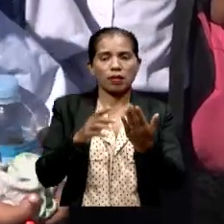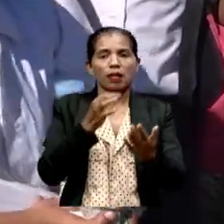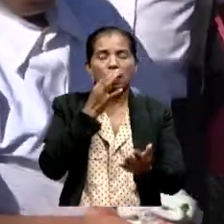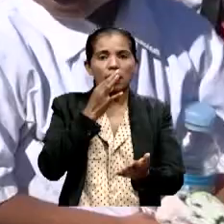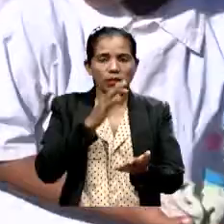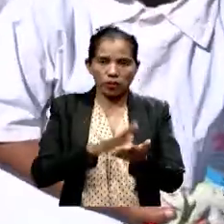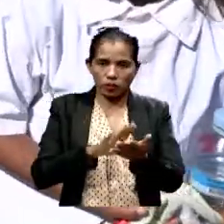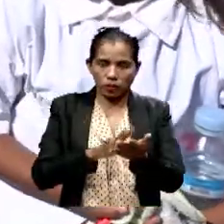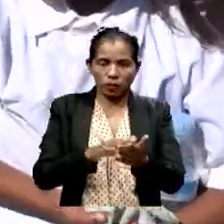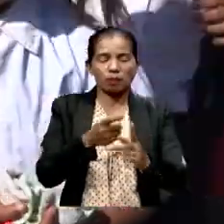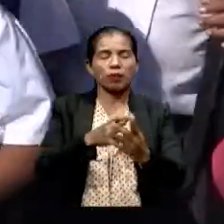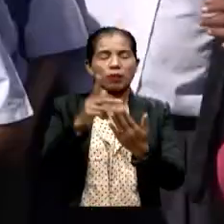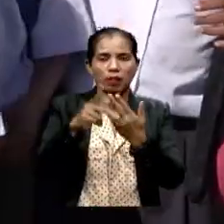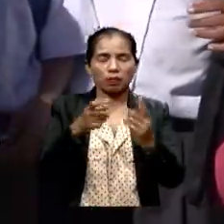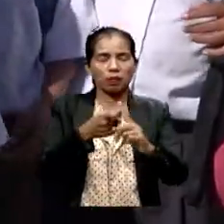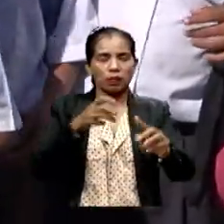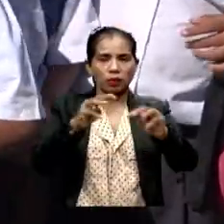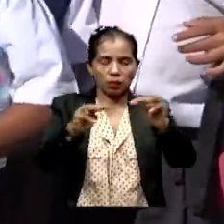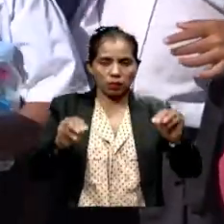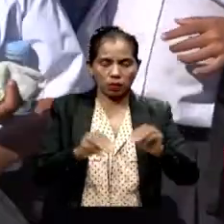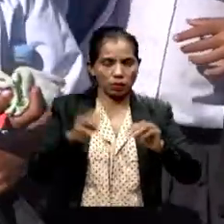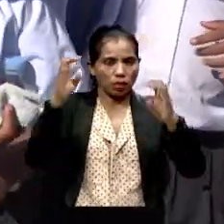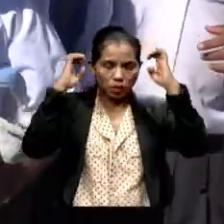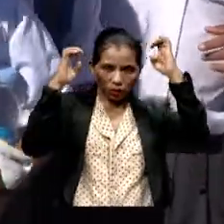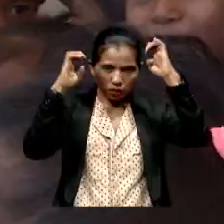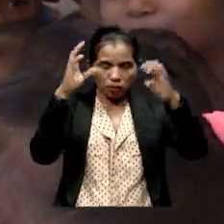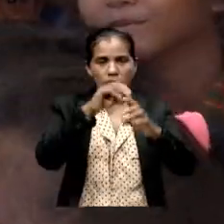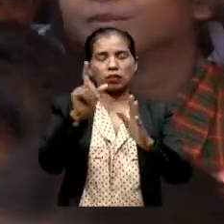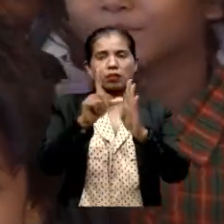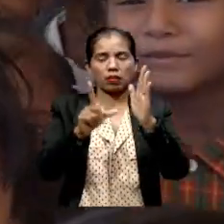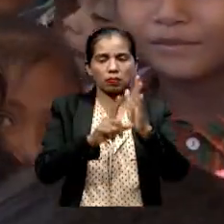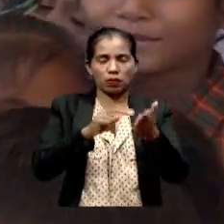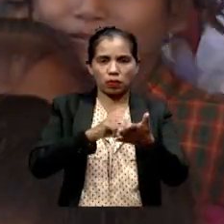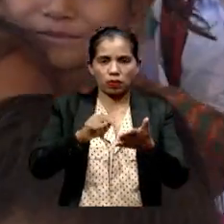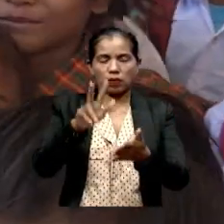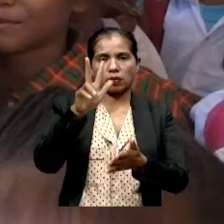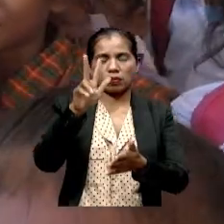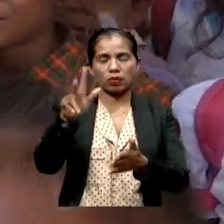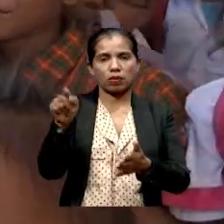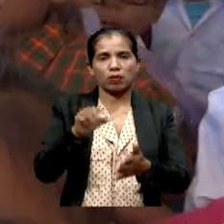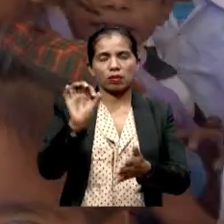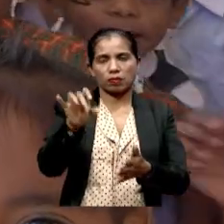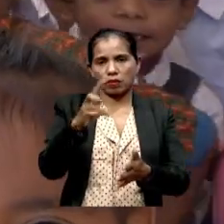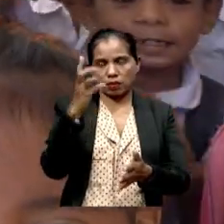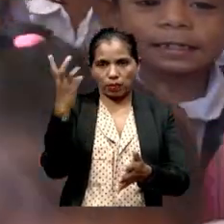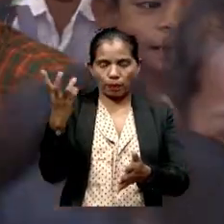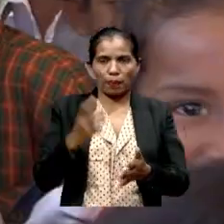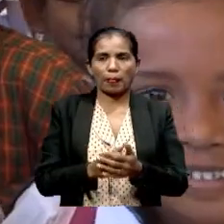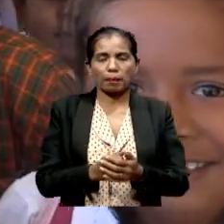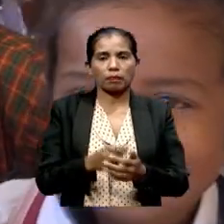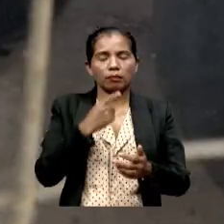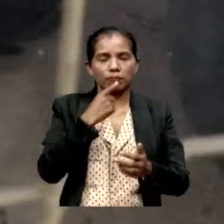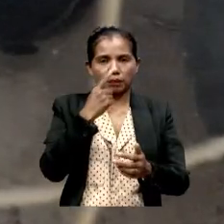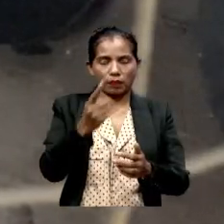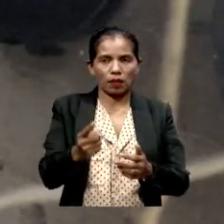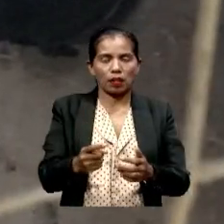programa ida husi serviço municipal educação tur decreto lei número tolo para Riung Rua Sanulu Resenen. Rosito explica,